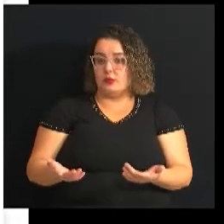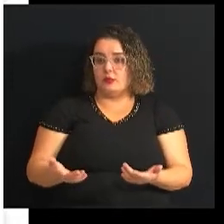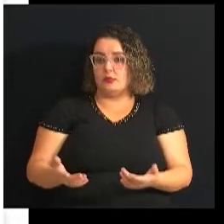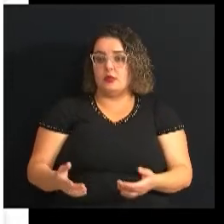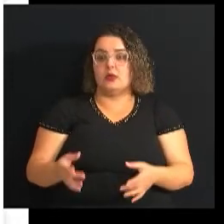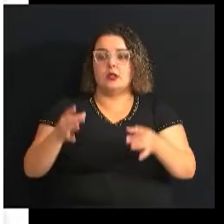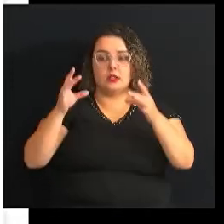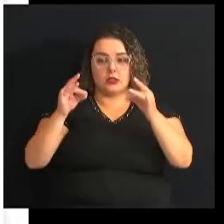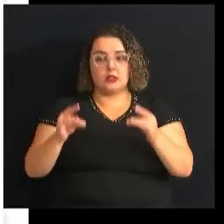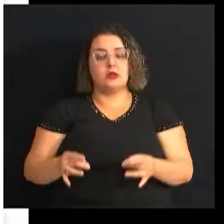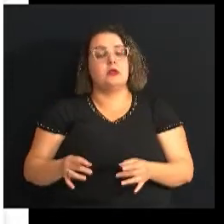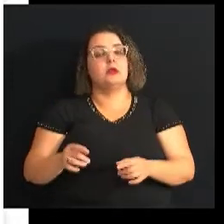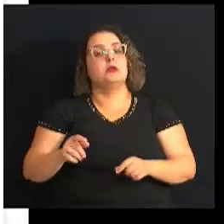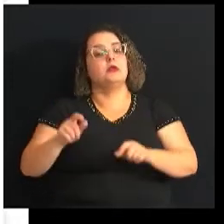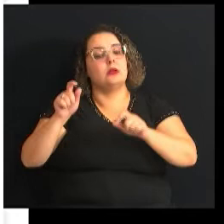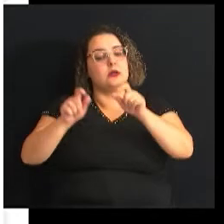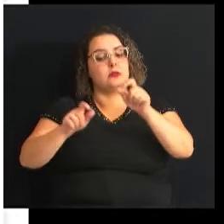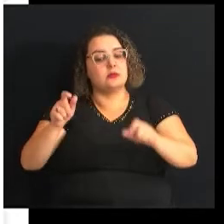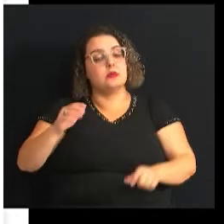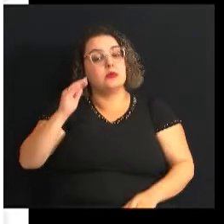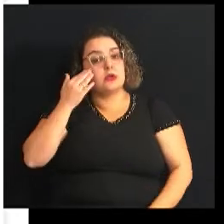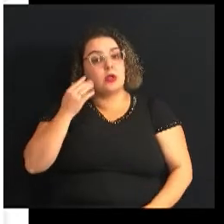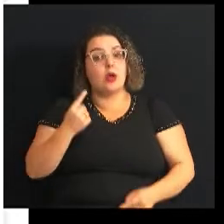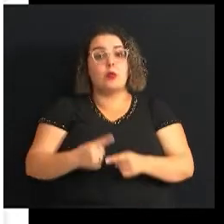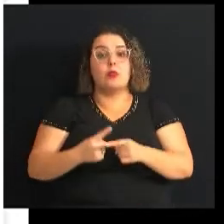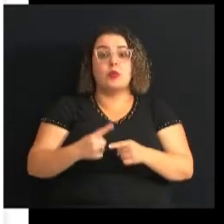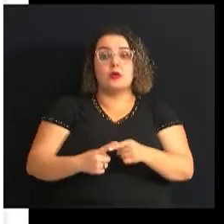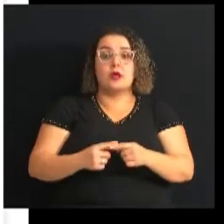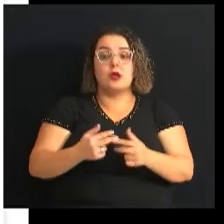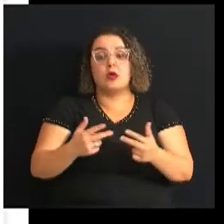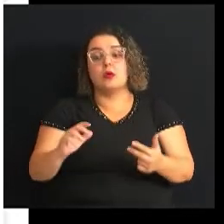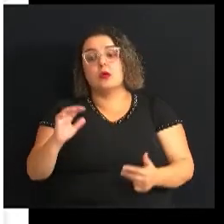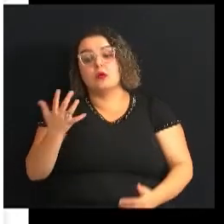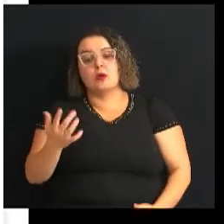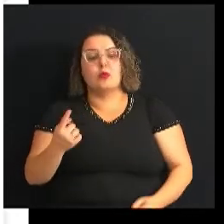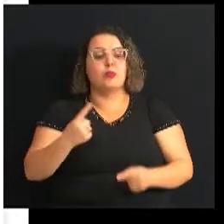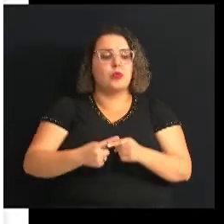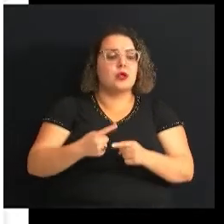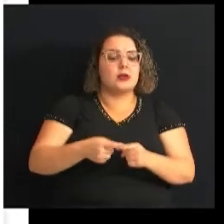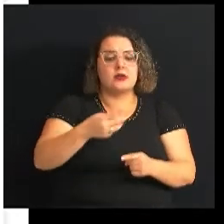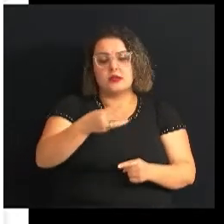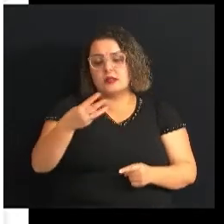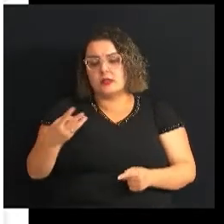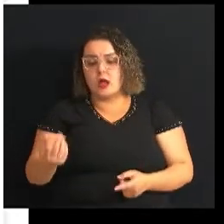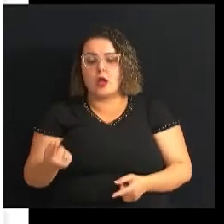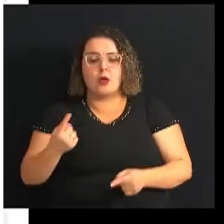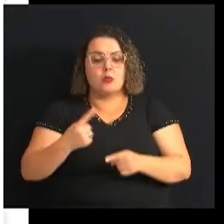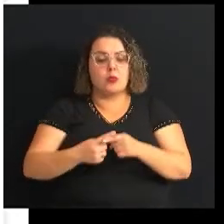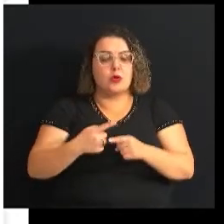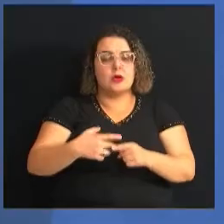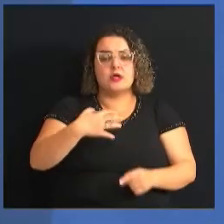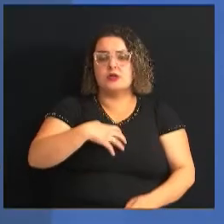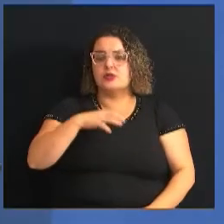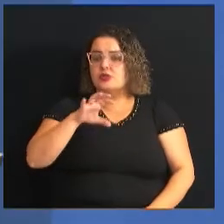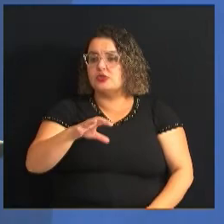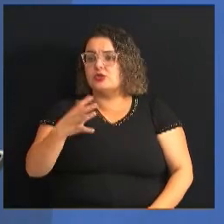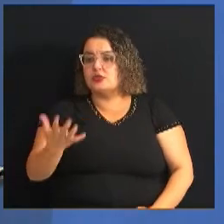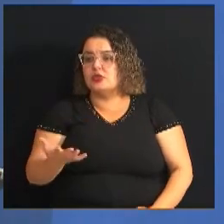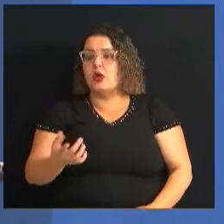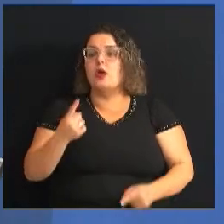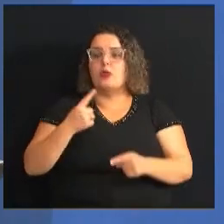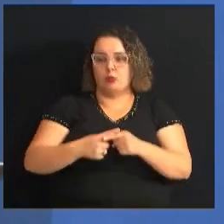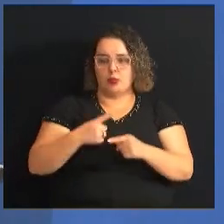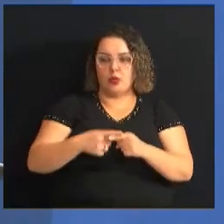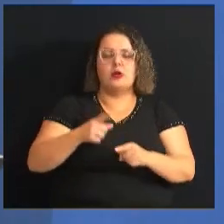pessoas entendam o porquê que algumas coisas, olha, por que tem 33? Por que é feito dessa forma? Porque a gente tem